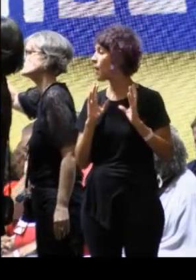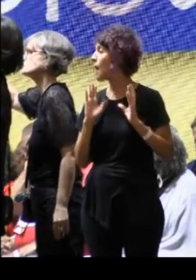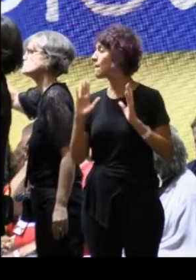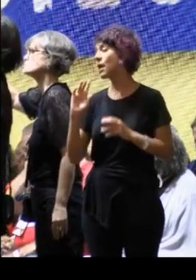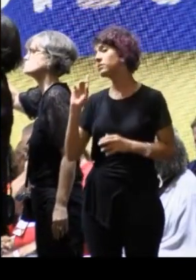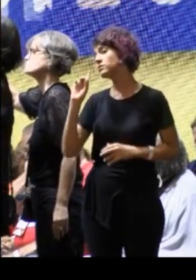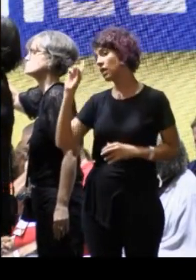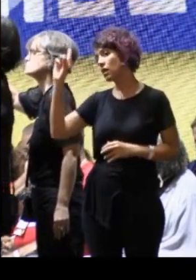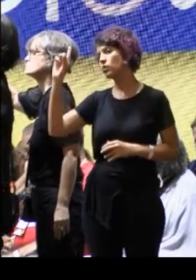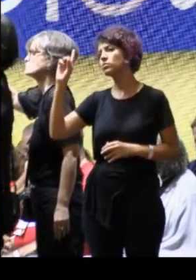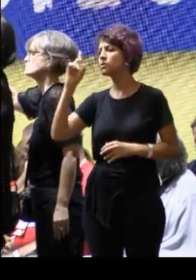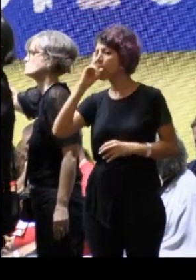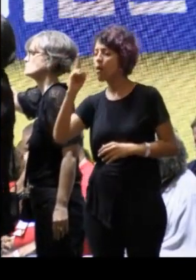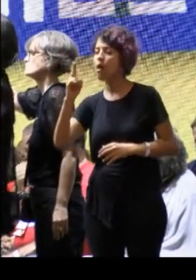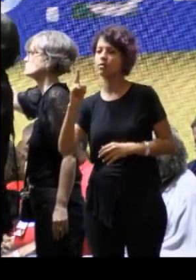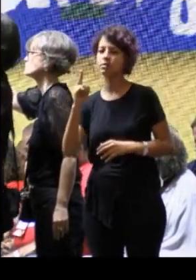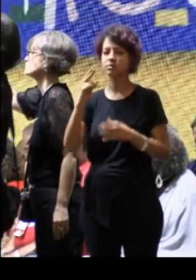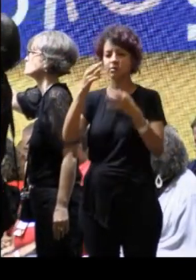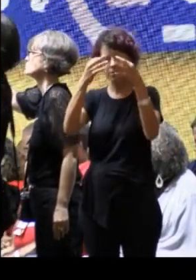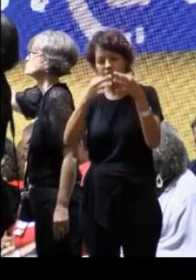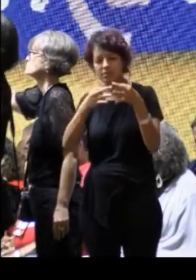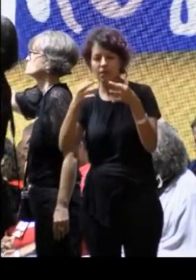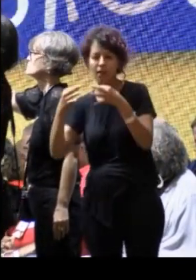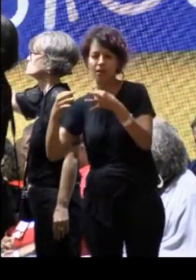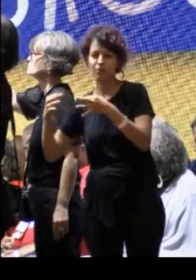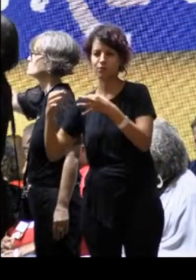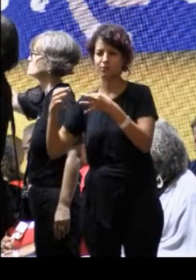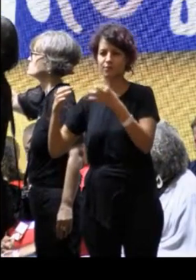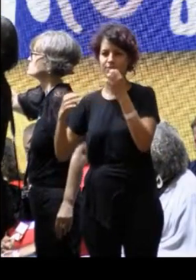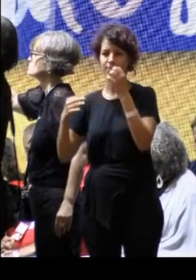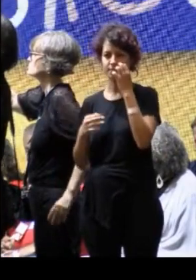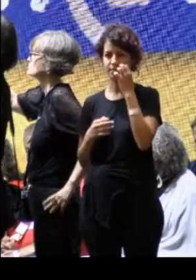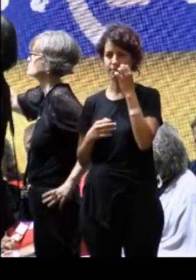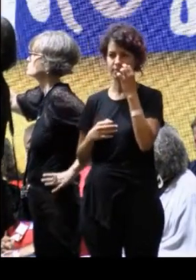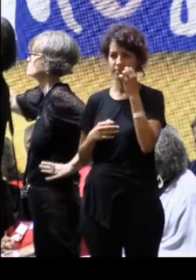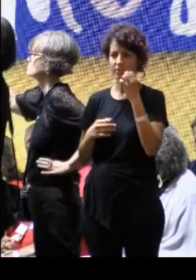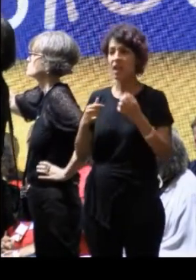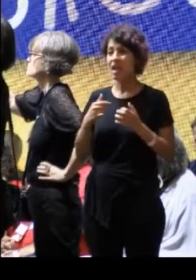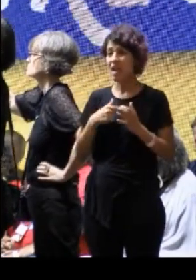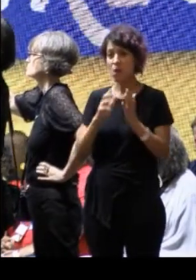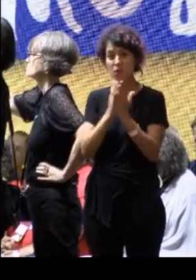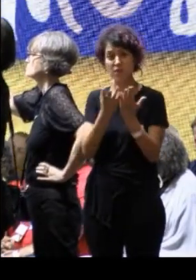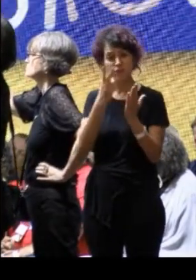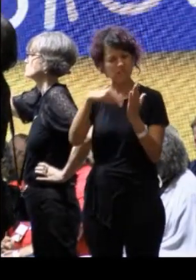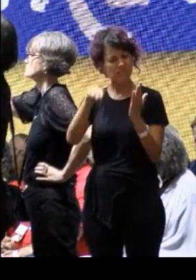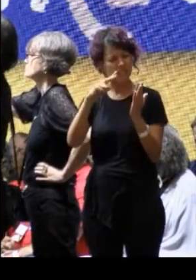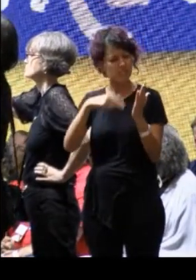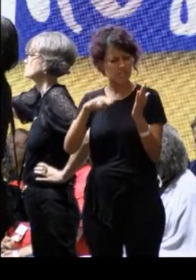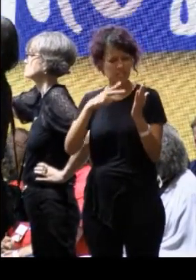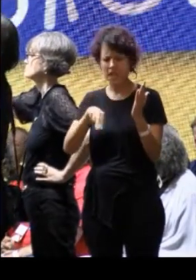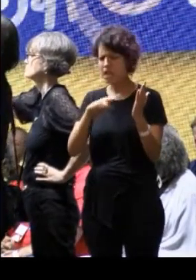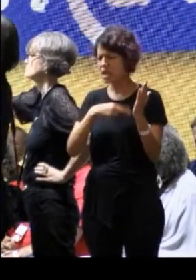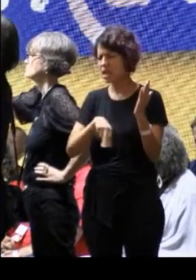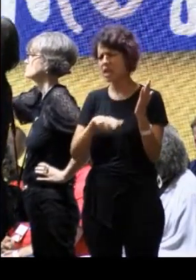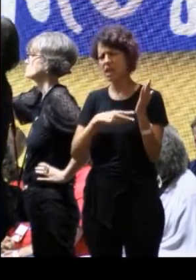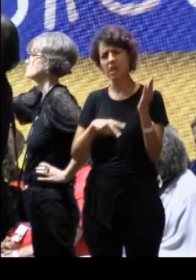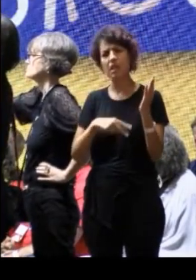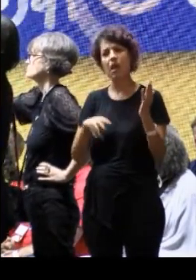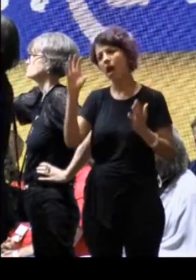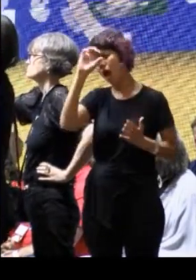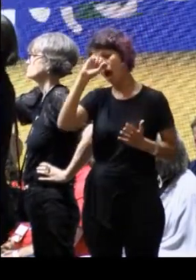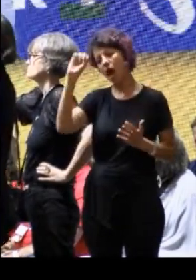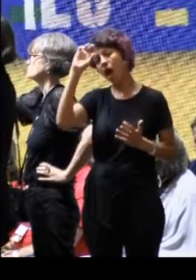linhas tortas. Eu li como jamais tinha lido na minha vida. Eu